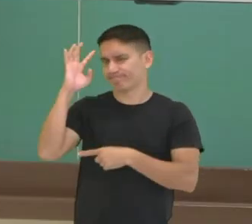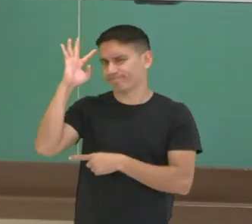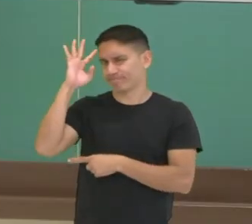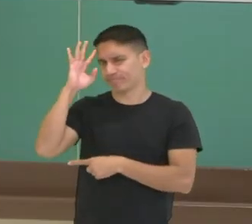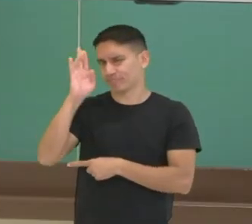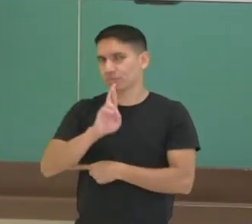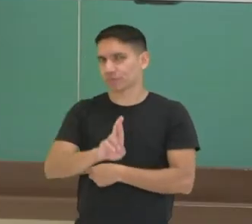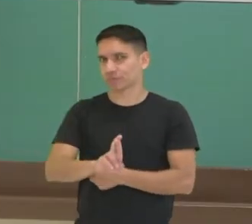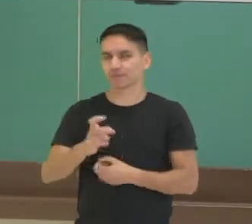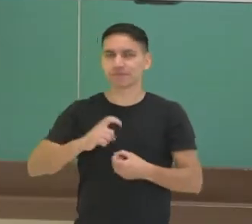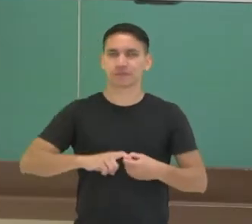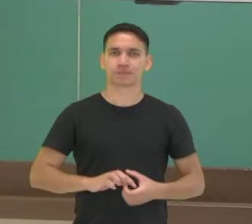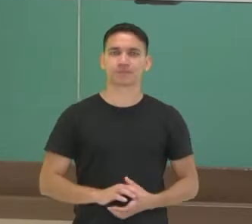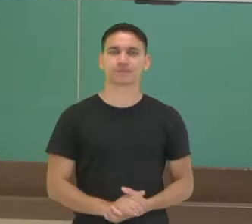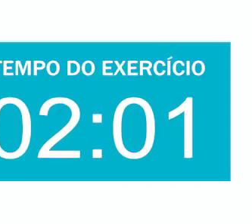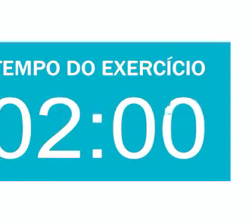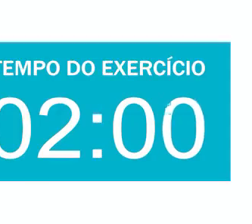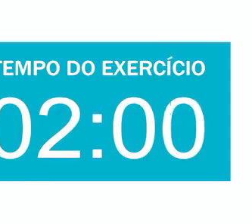pouquinho que a gente já volta.